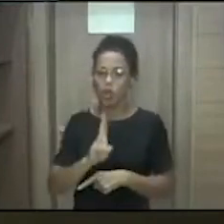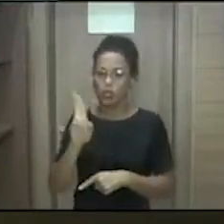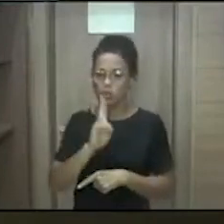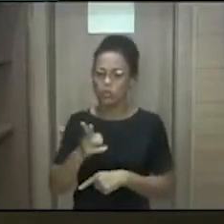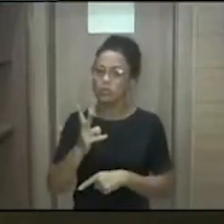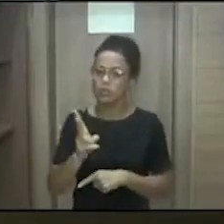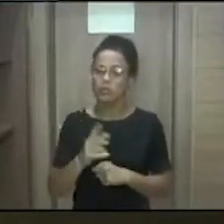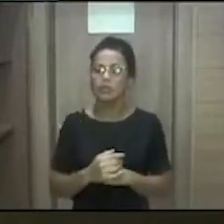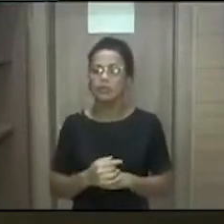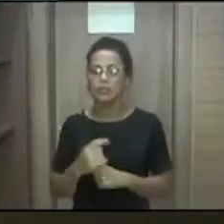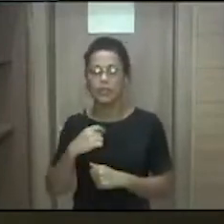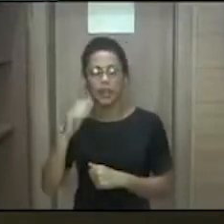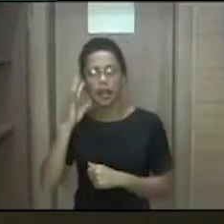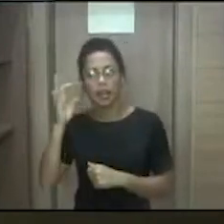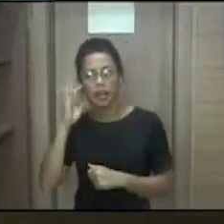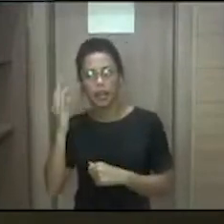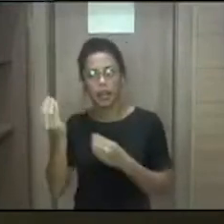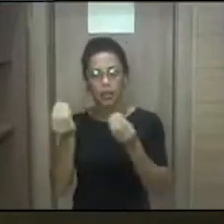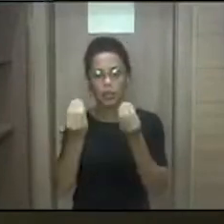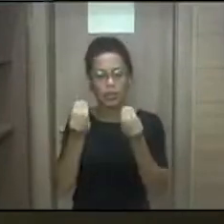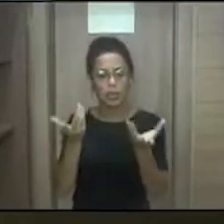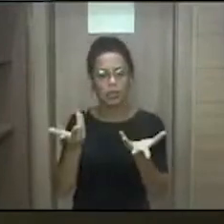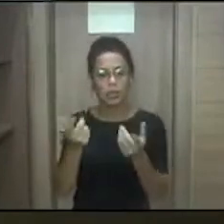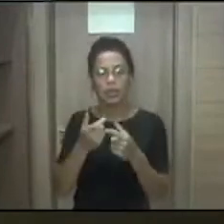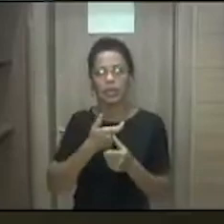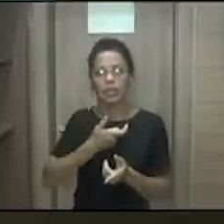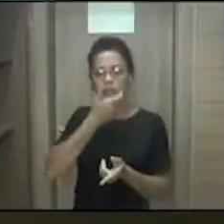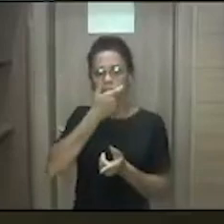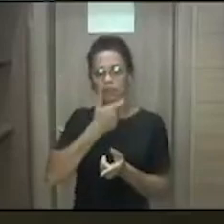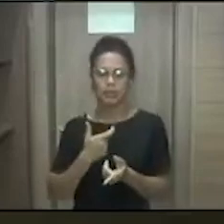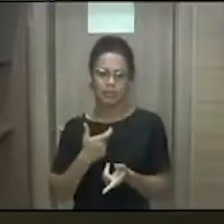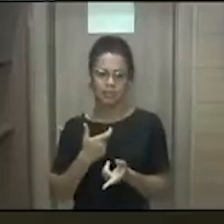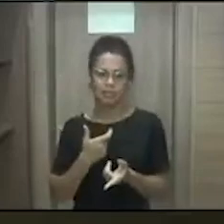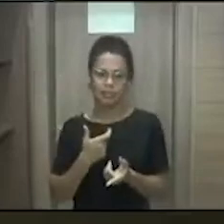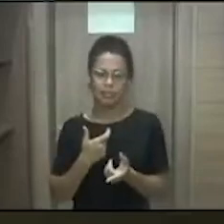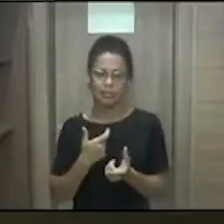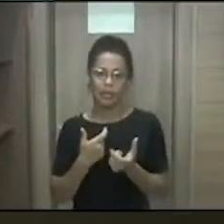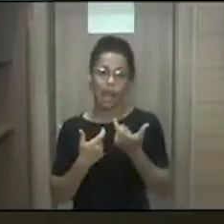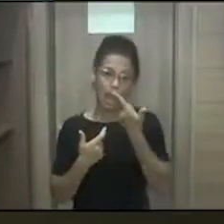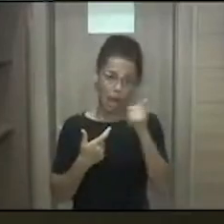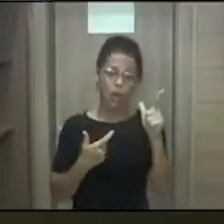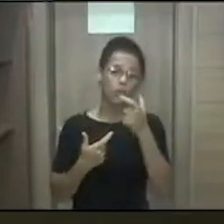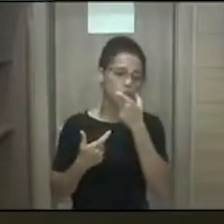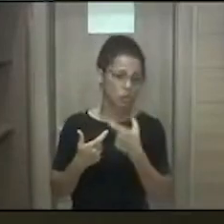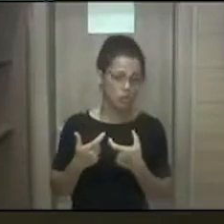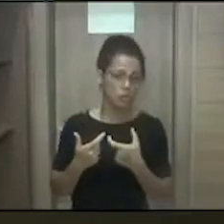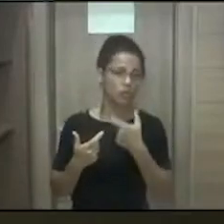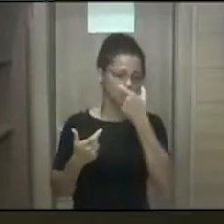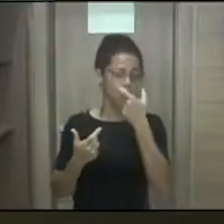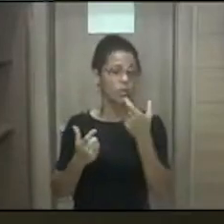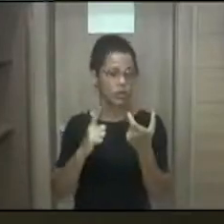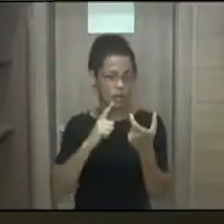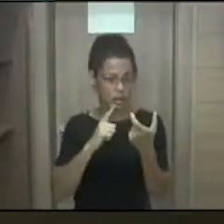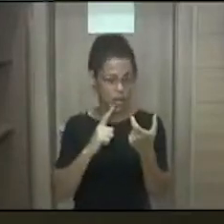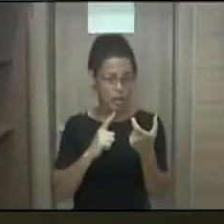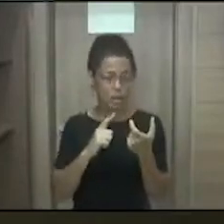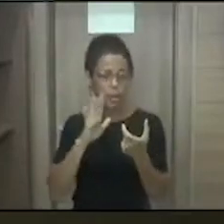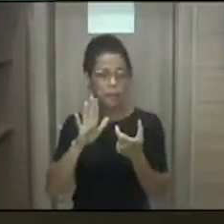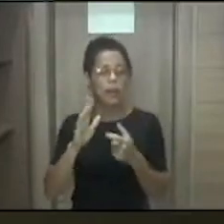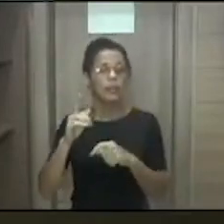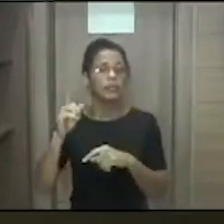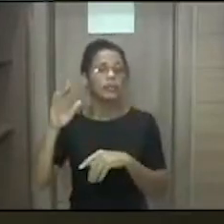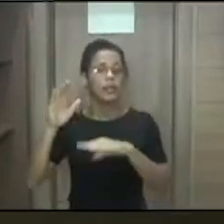gente chama de perereca, porque ela solta, né? Não que a outra não solte, as duas são removíveis, mas assim, era assim que